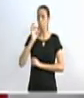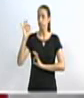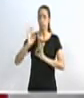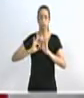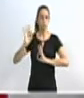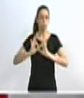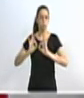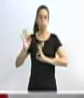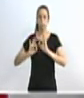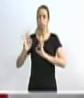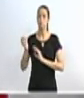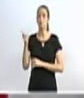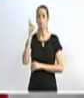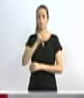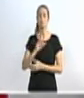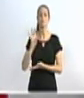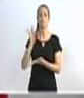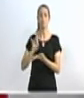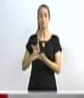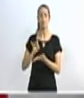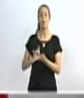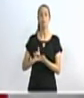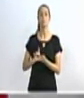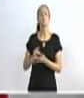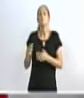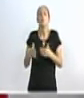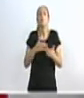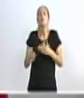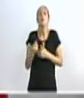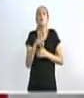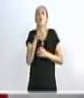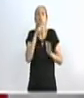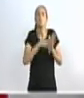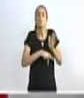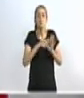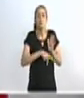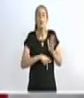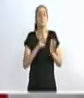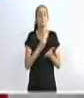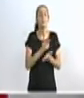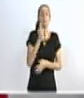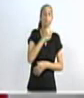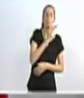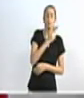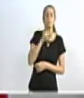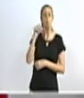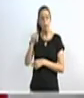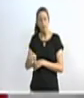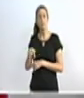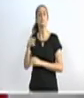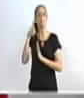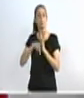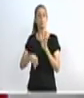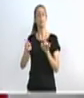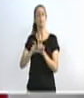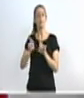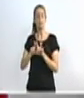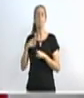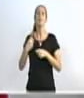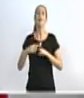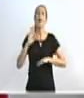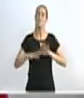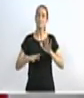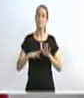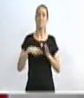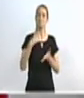a tramitação, como fazem com os outros projetos de lei de urgência, urgentíssima, às vezes aumentando taxas, por exemplo, criando